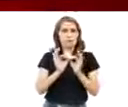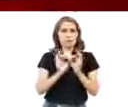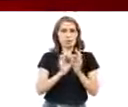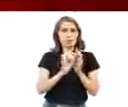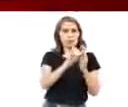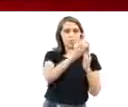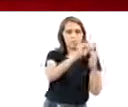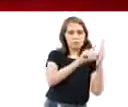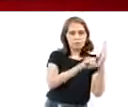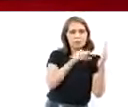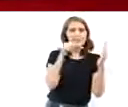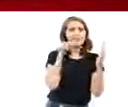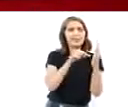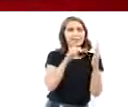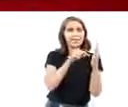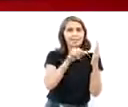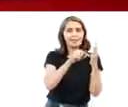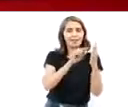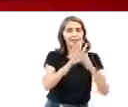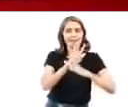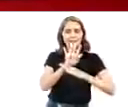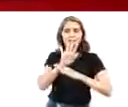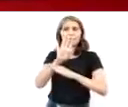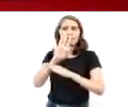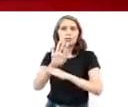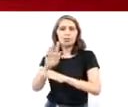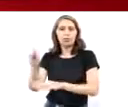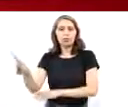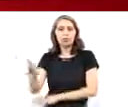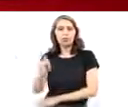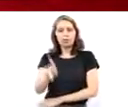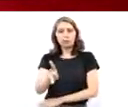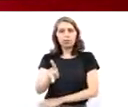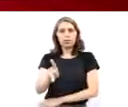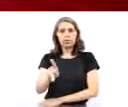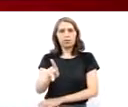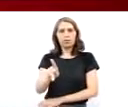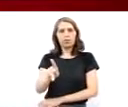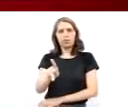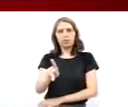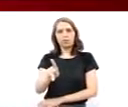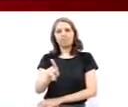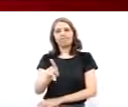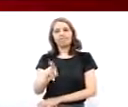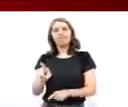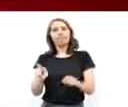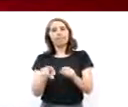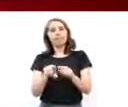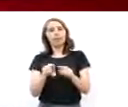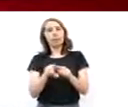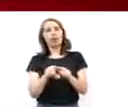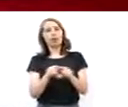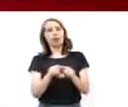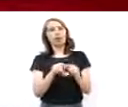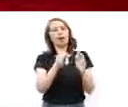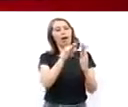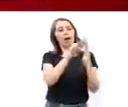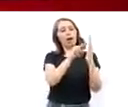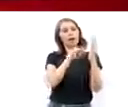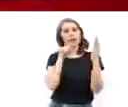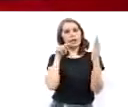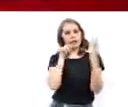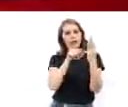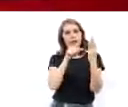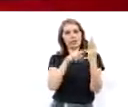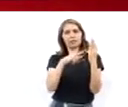essas diretrizes auxiliaram bastante. E dentro dela, quando foi no mês de julho, nós passamos a ter